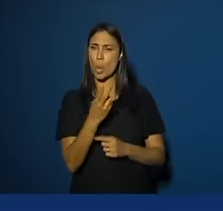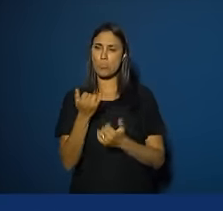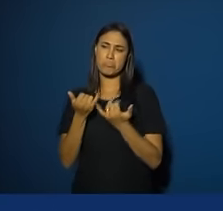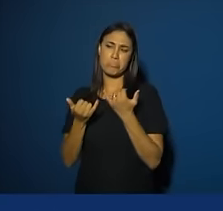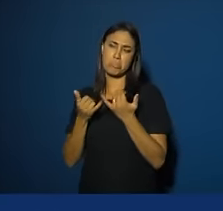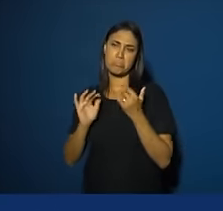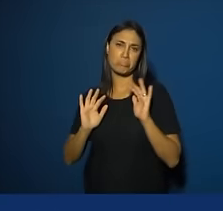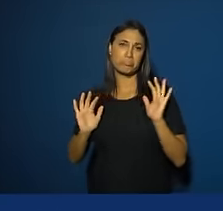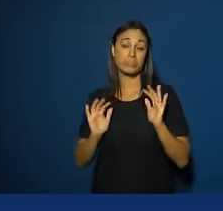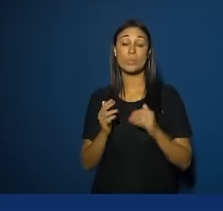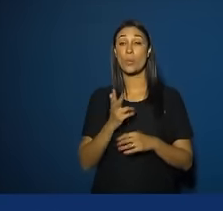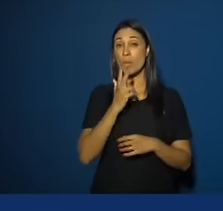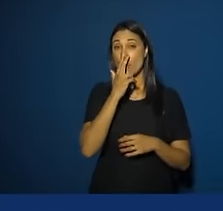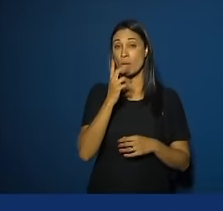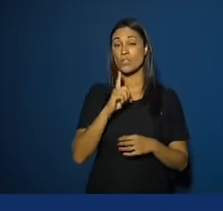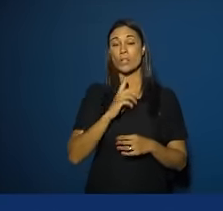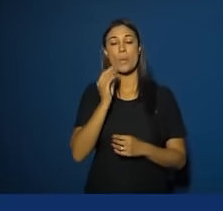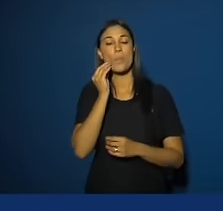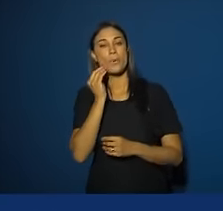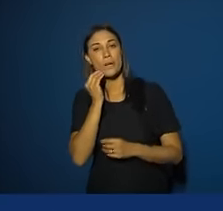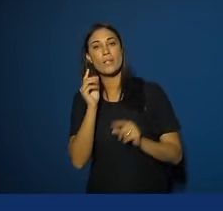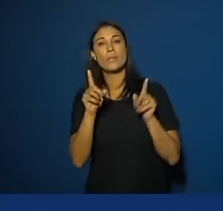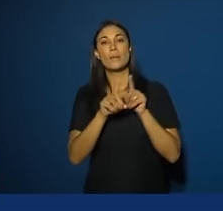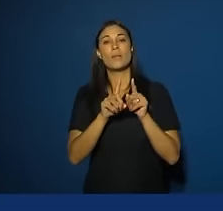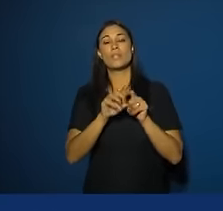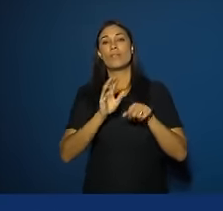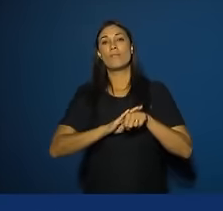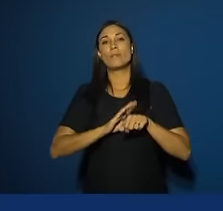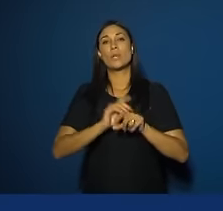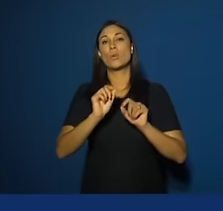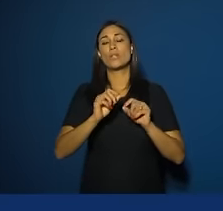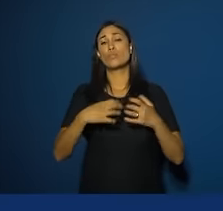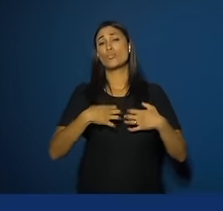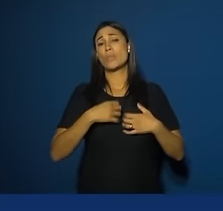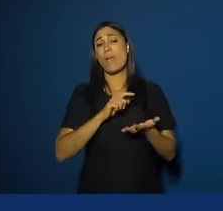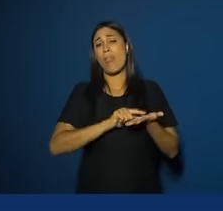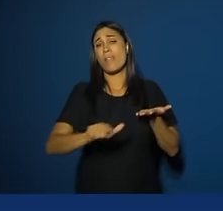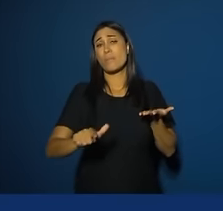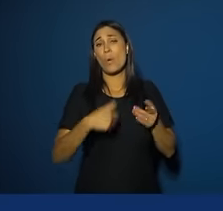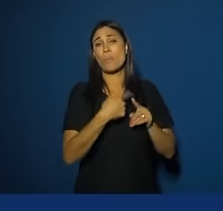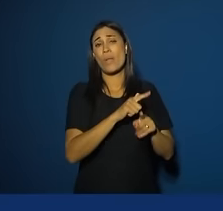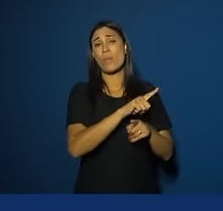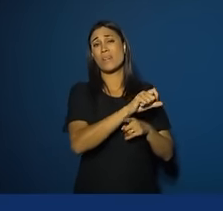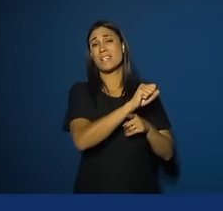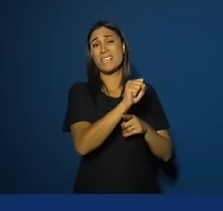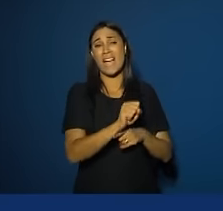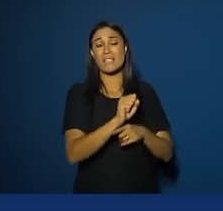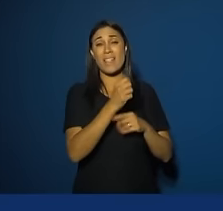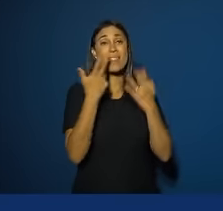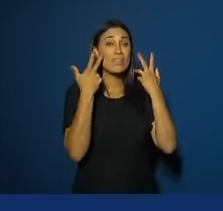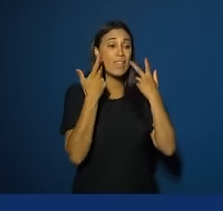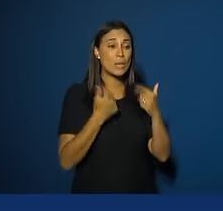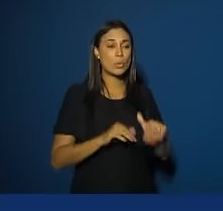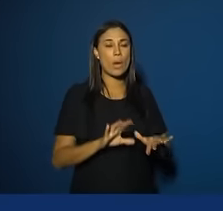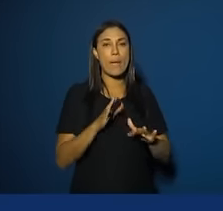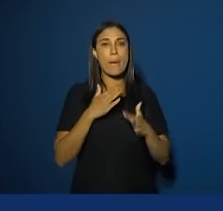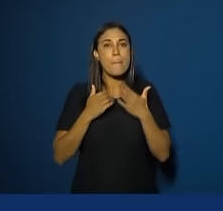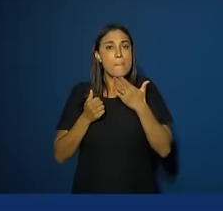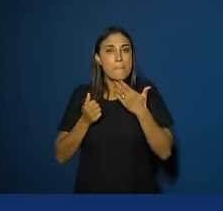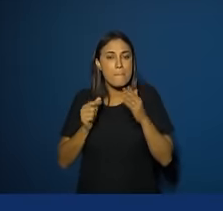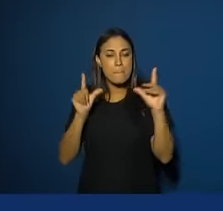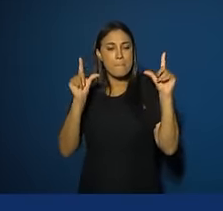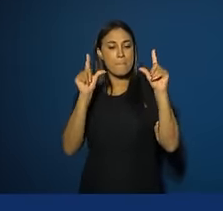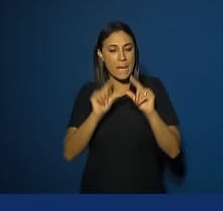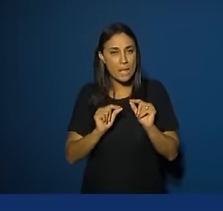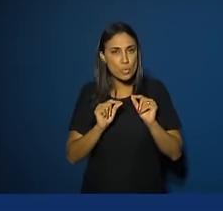parecida e eu acho que a gente tem a chance de fazer isso de uma maneira muito limpa porque o gás natural por exemplo é muito menos poluente